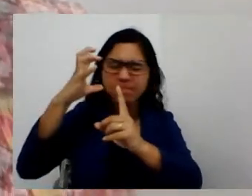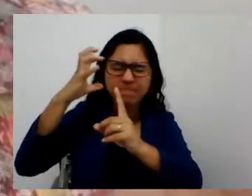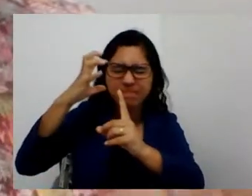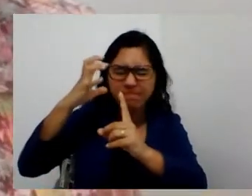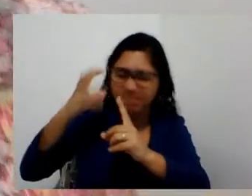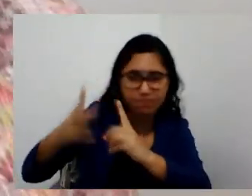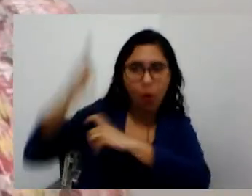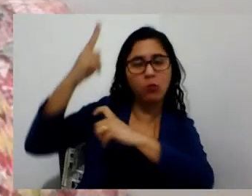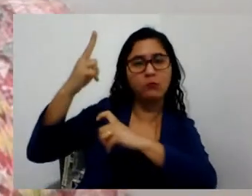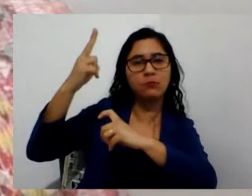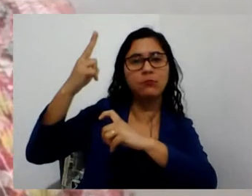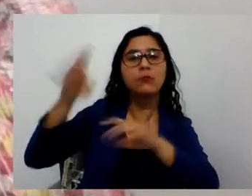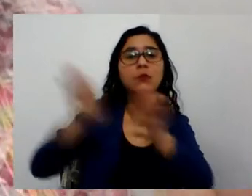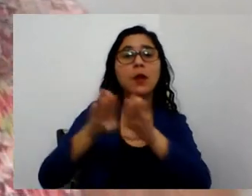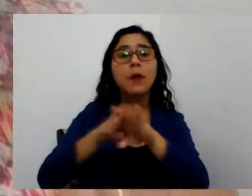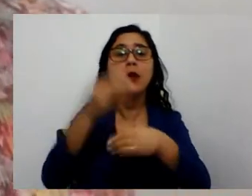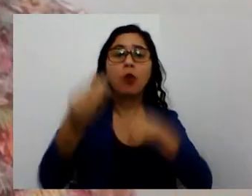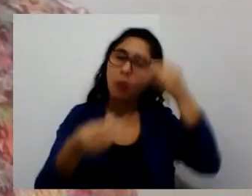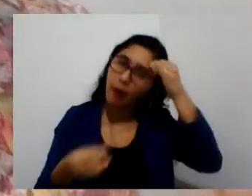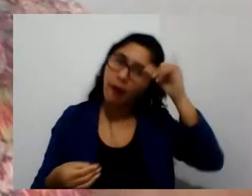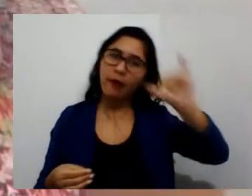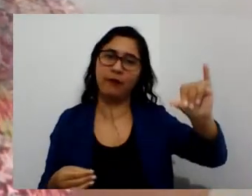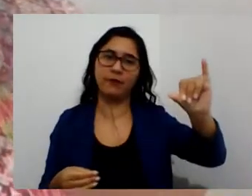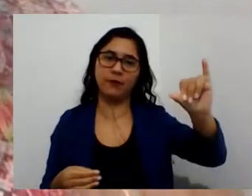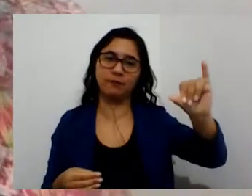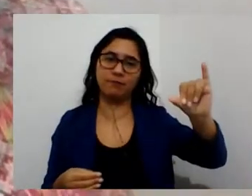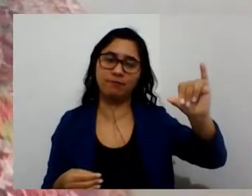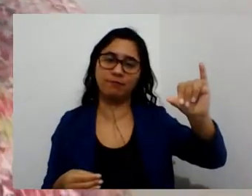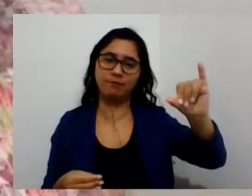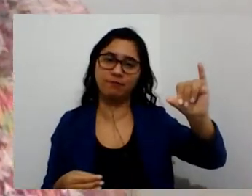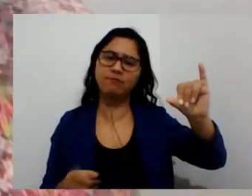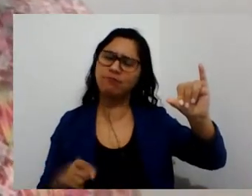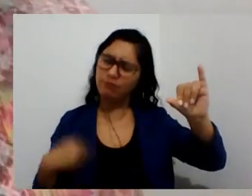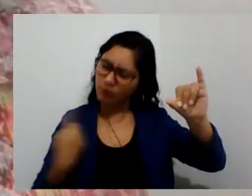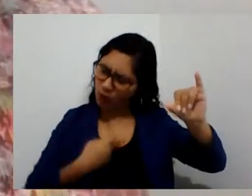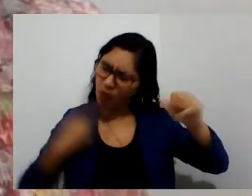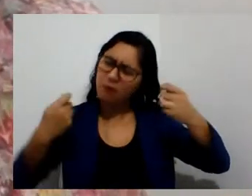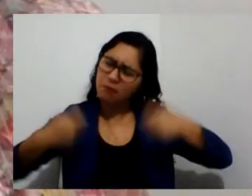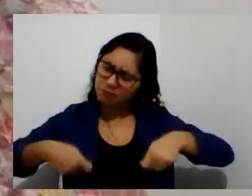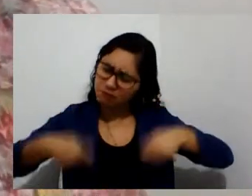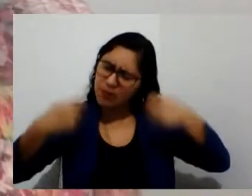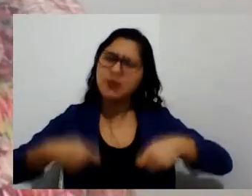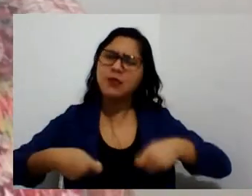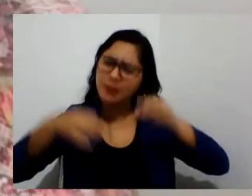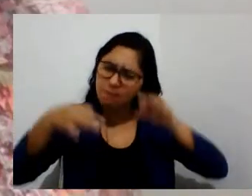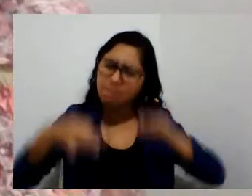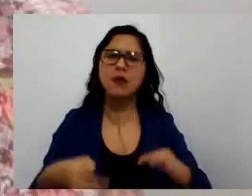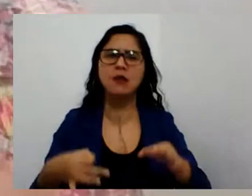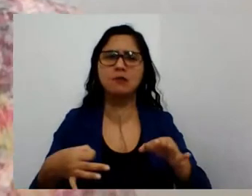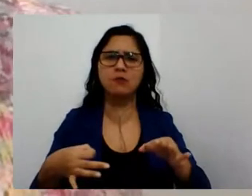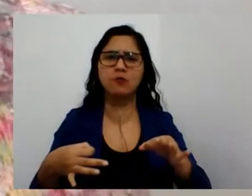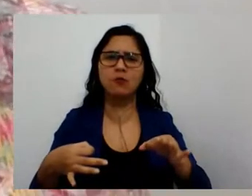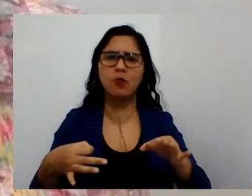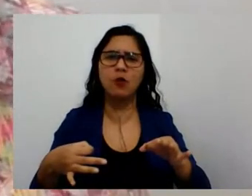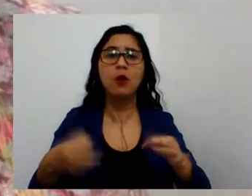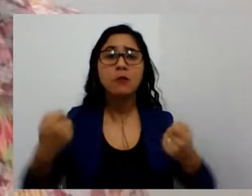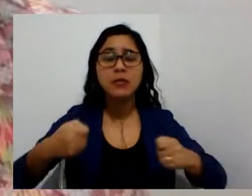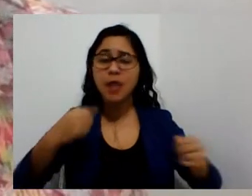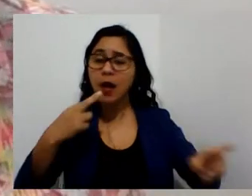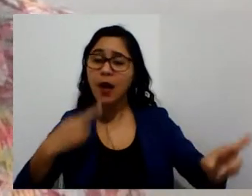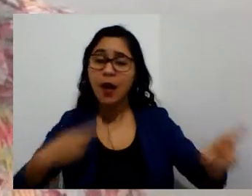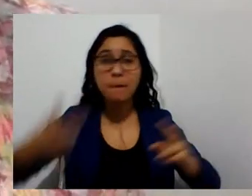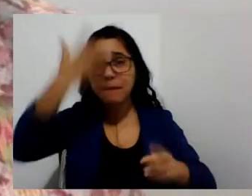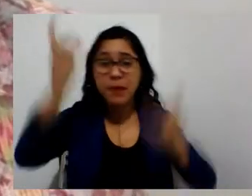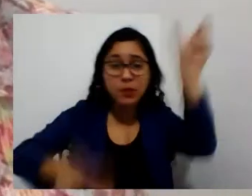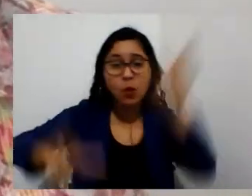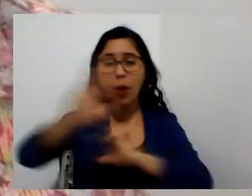ações preventivas. Nós temos que realmente fortalecer o bom relacionamento das